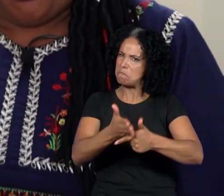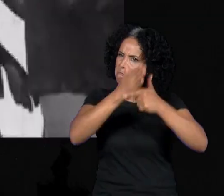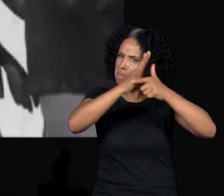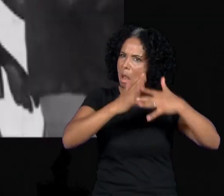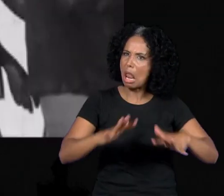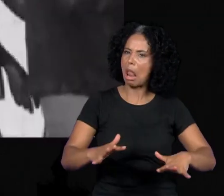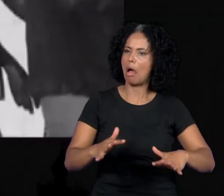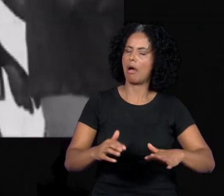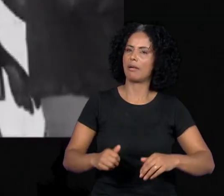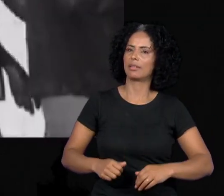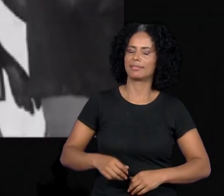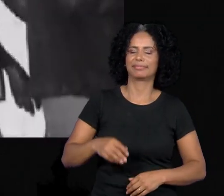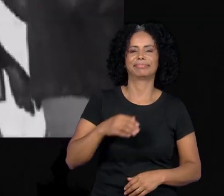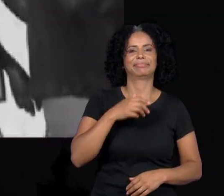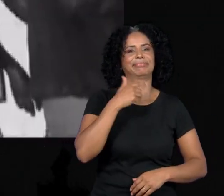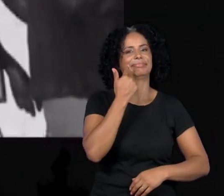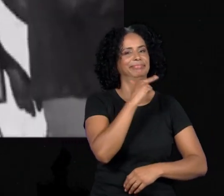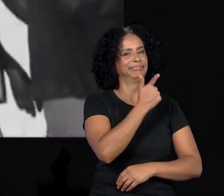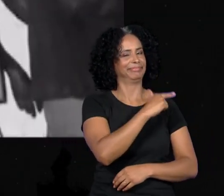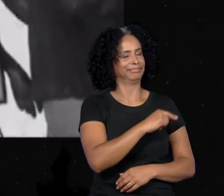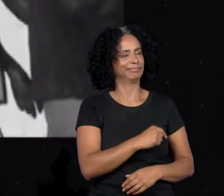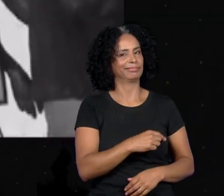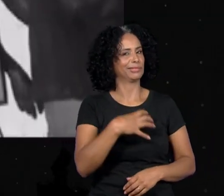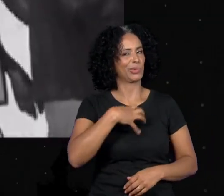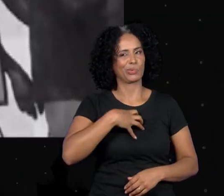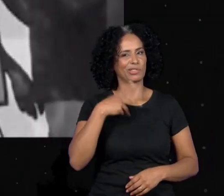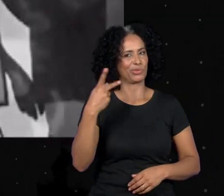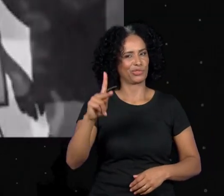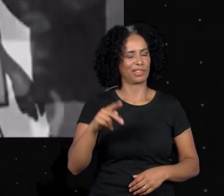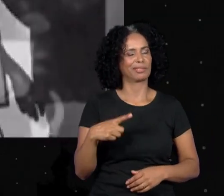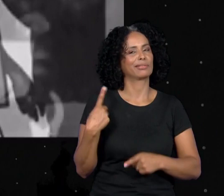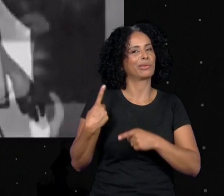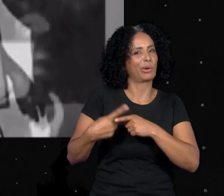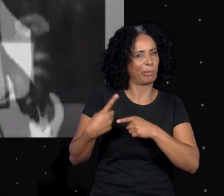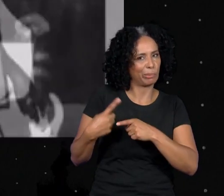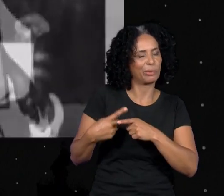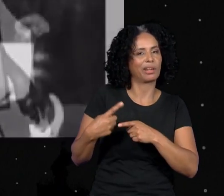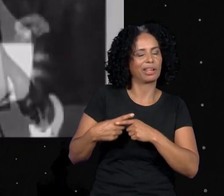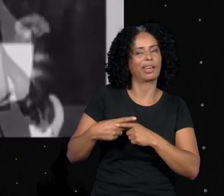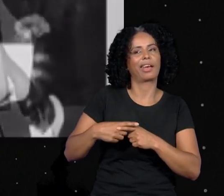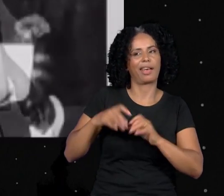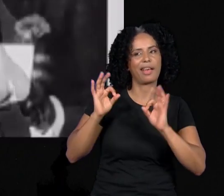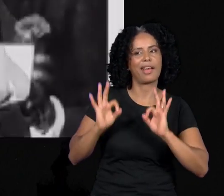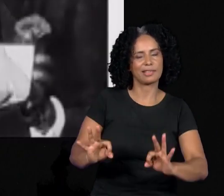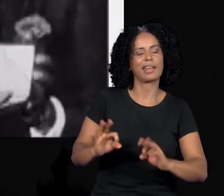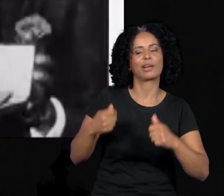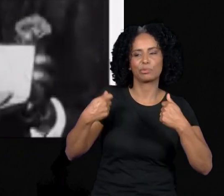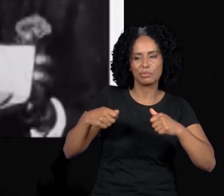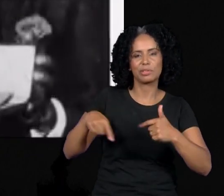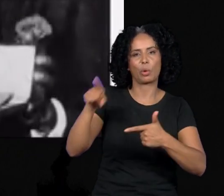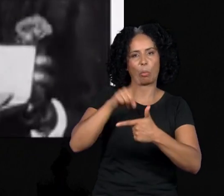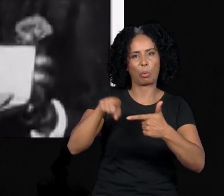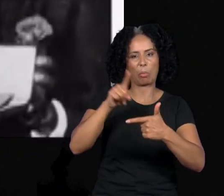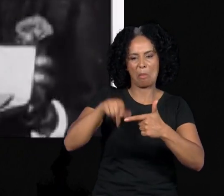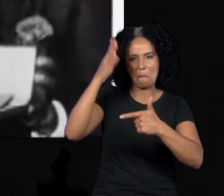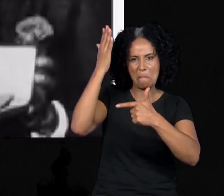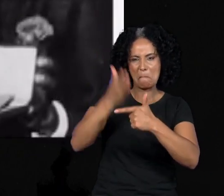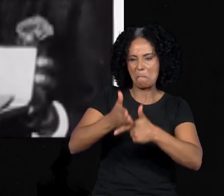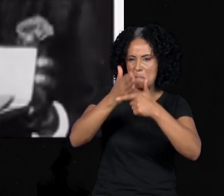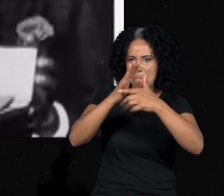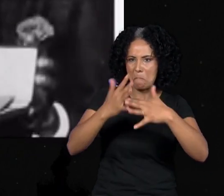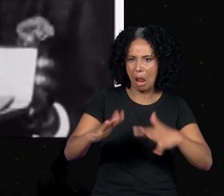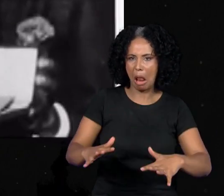cobra. Porque o ditado popular é assim, mata a cobra e mostra o pau, né? Ela dizia ao contrário, você mata